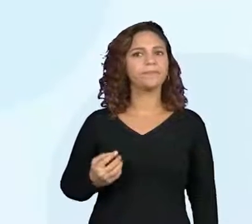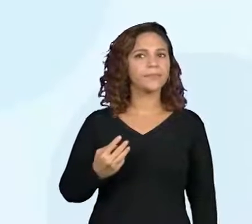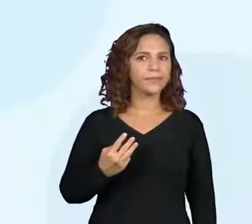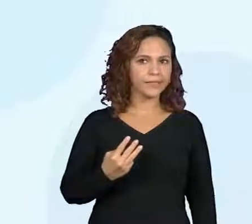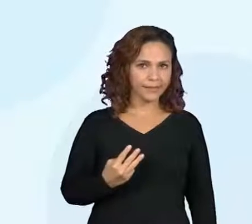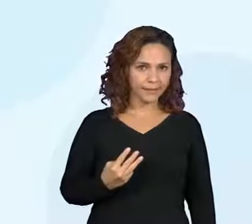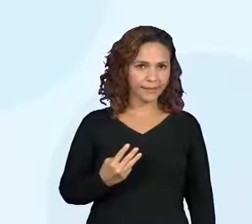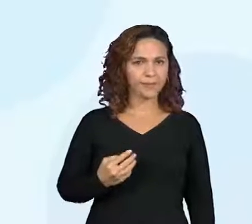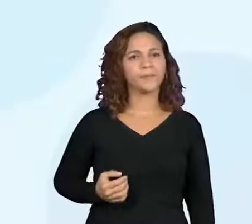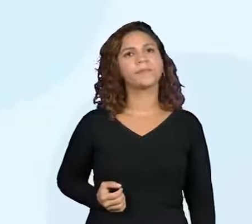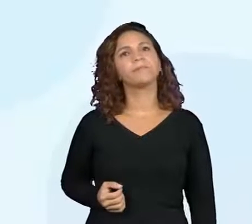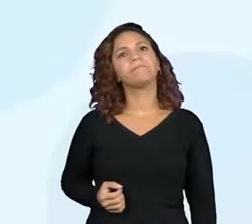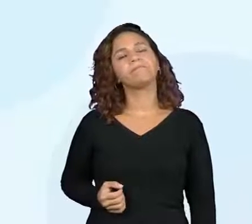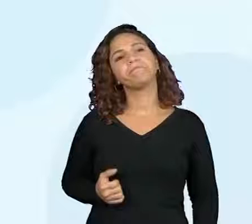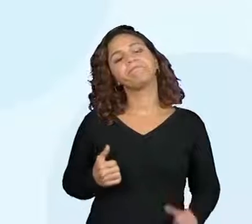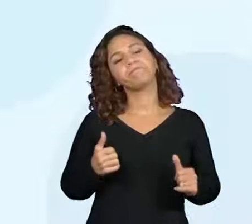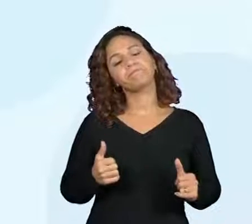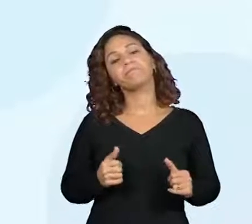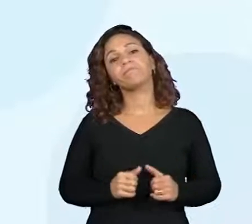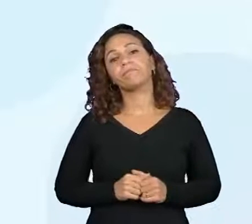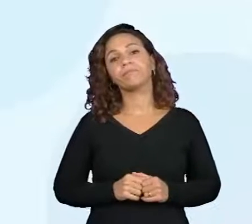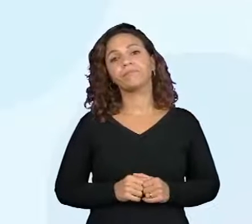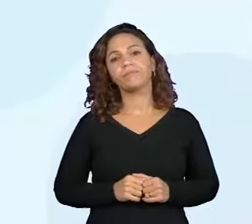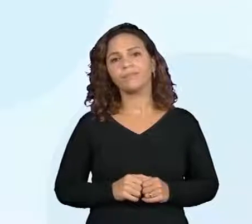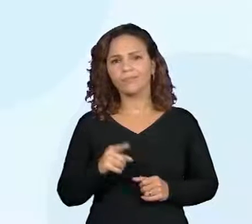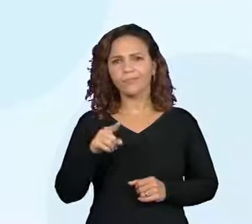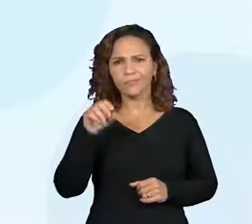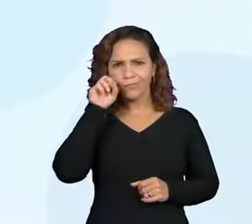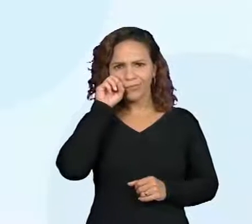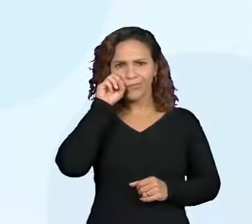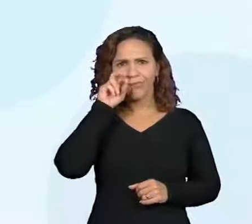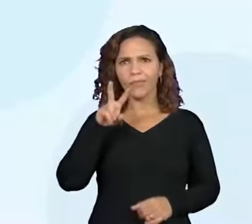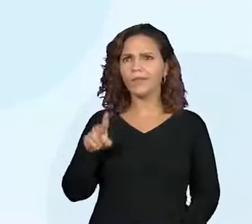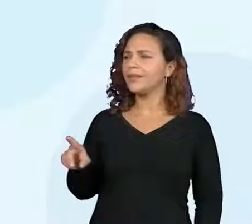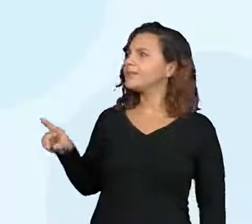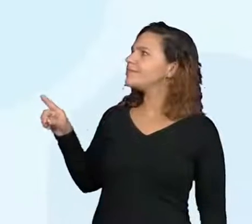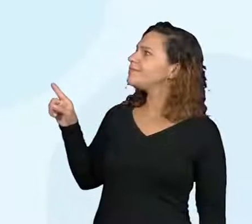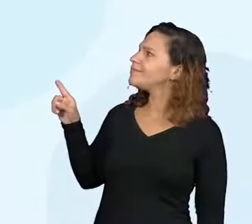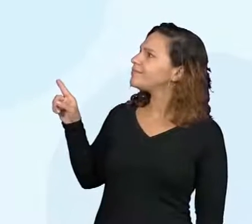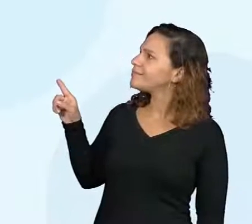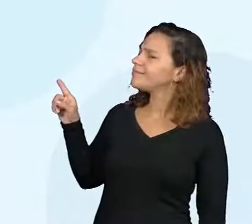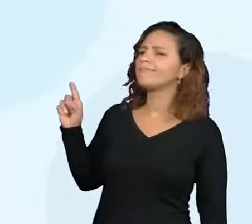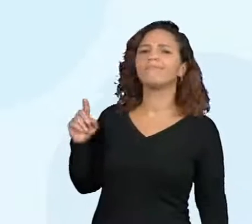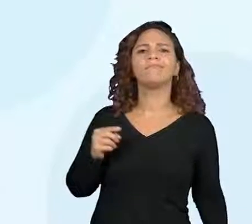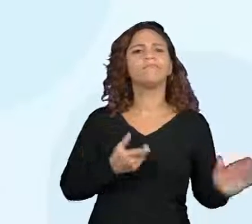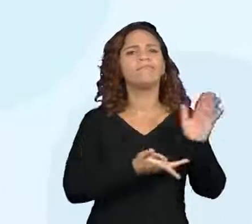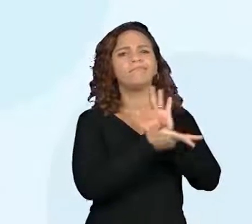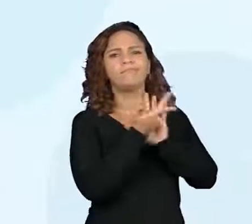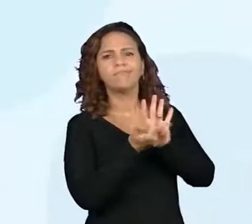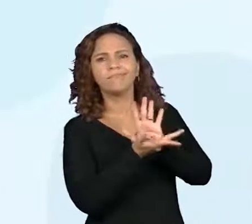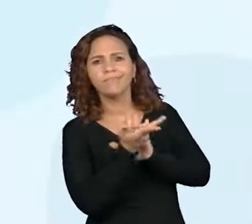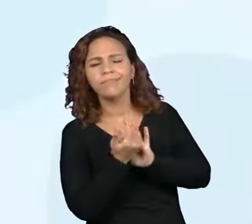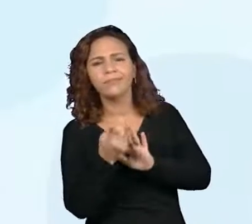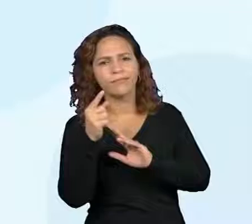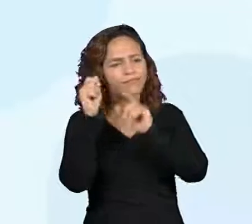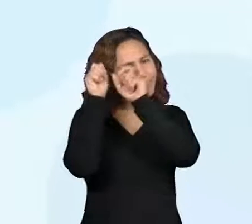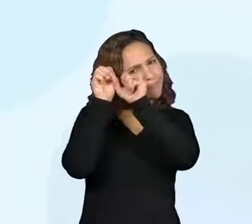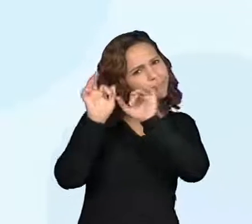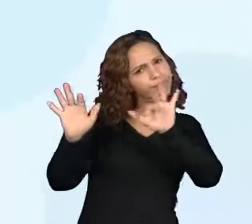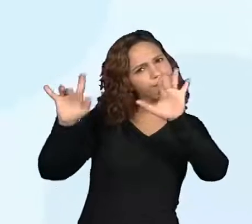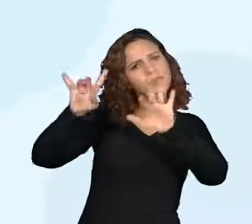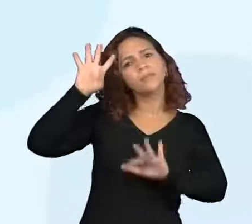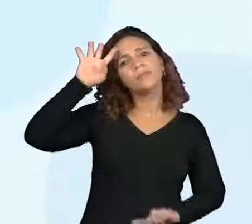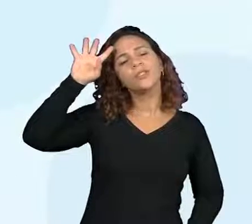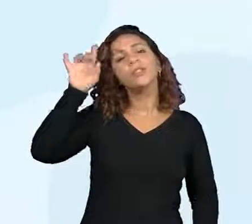3. Muito bem. Se você vê esse balão aí numa tirinha, numa história em quadrinho, o que você imagina no primeiro